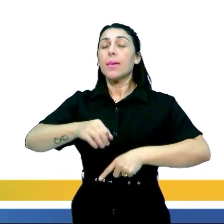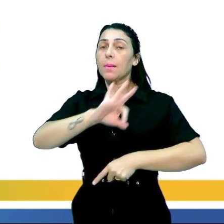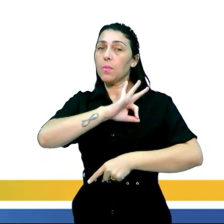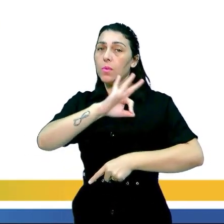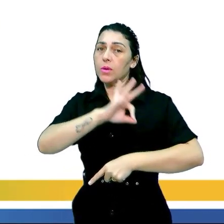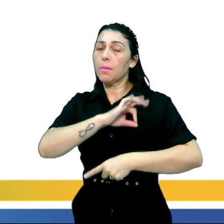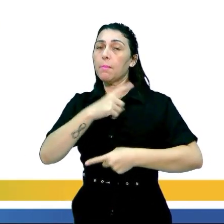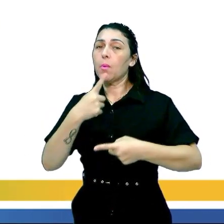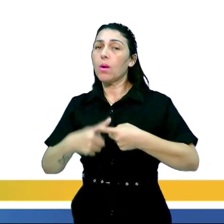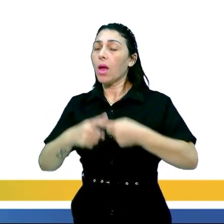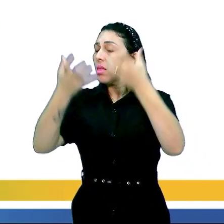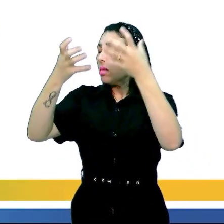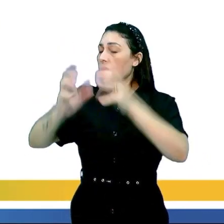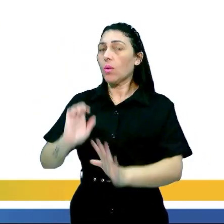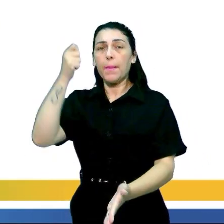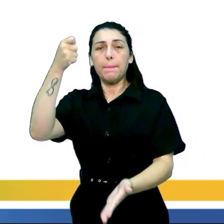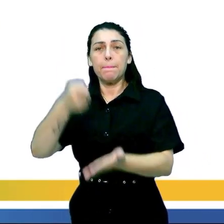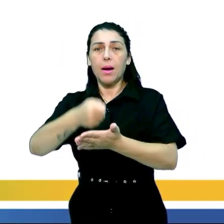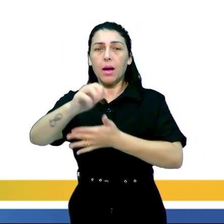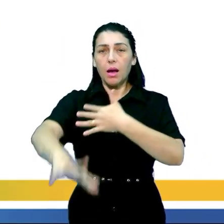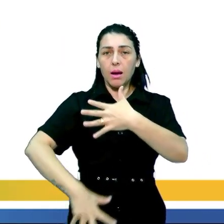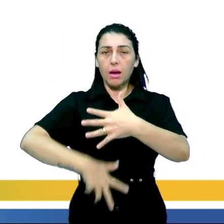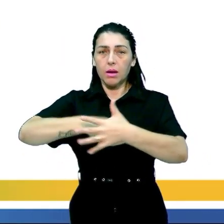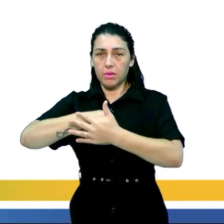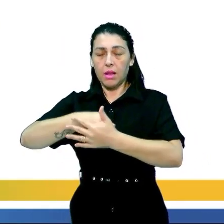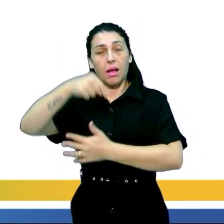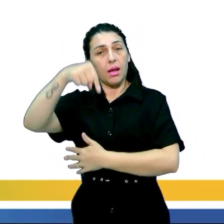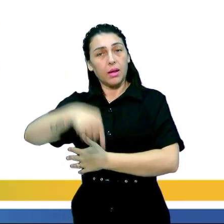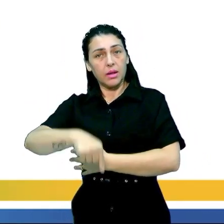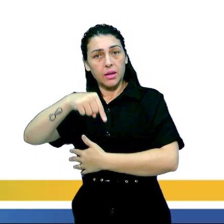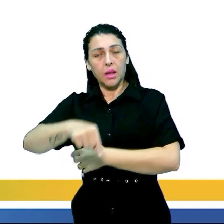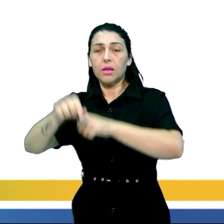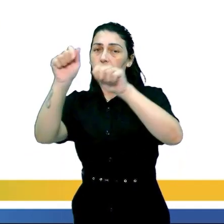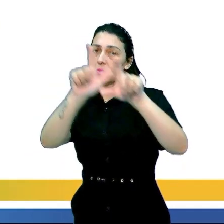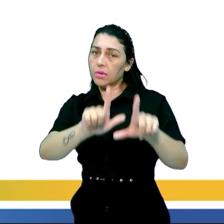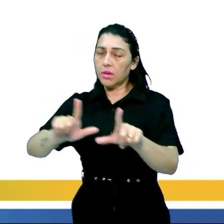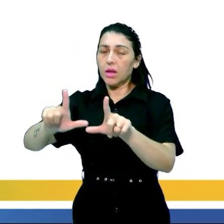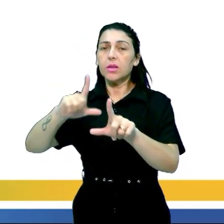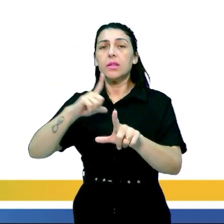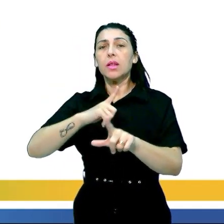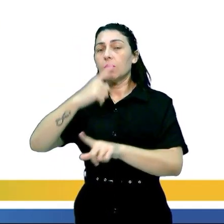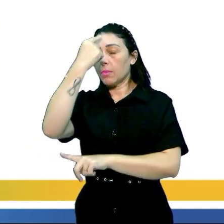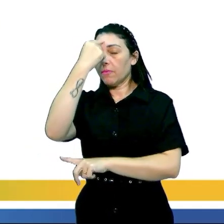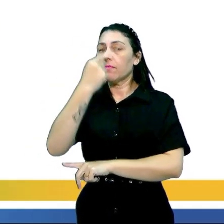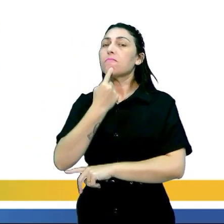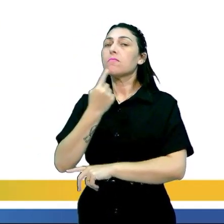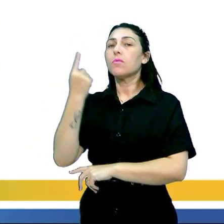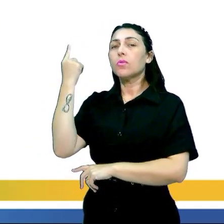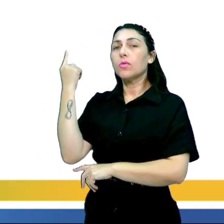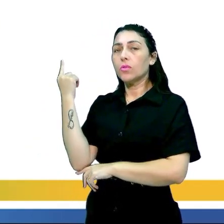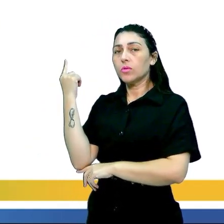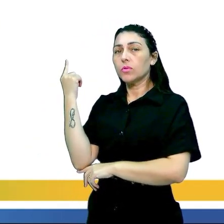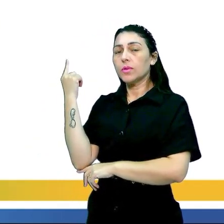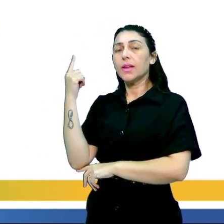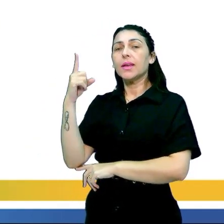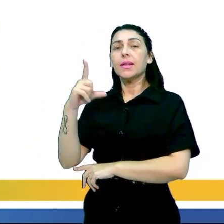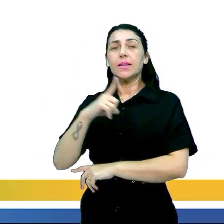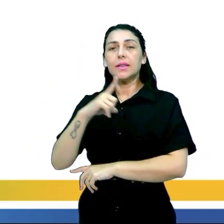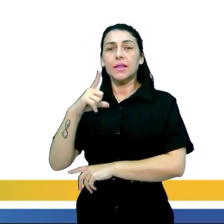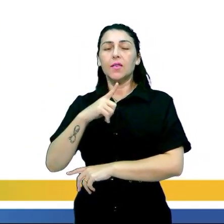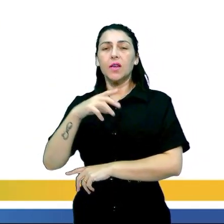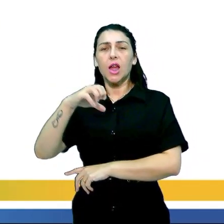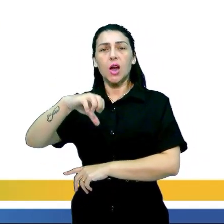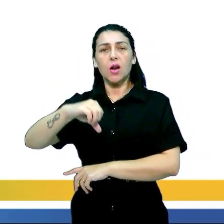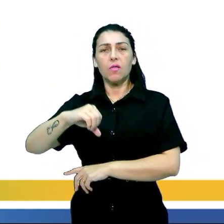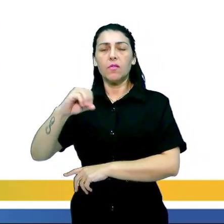autoridades quando se recusou a pagar a propina. Aqui no slide a gente tem uma foto. O rapaz ele teve aí cerca